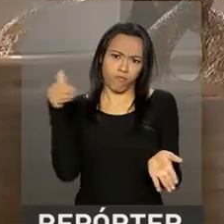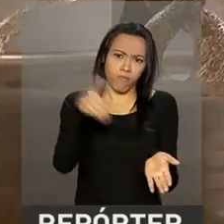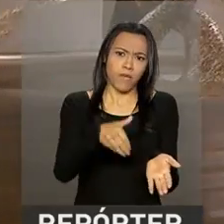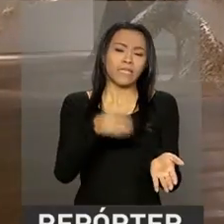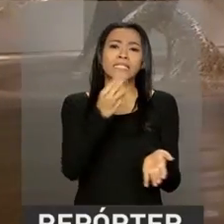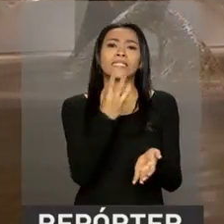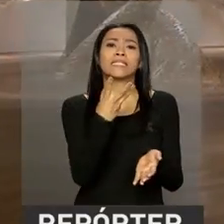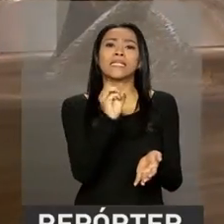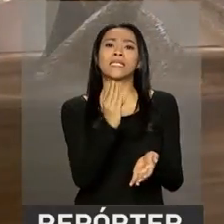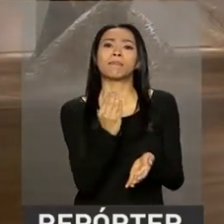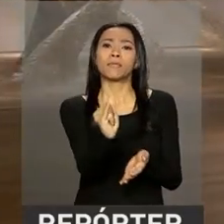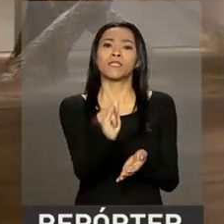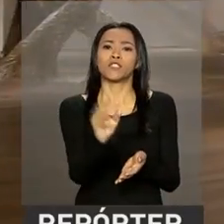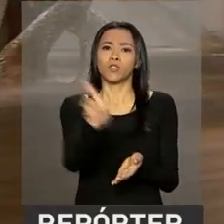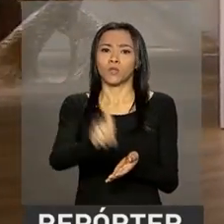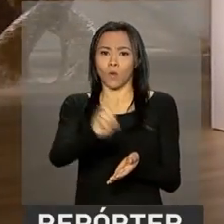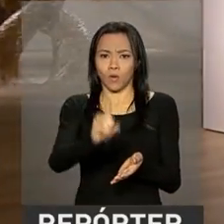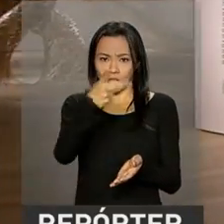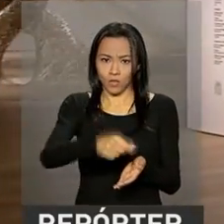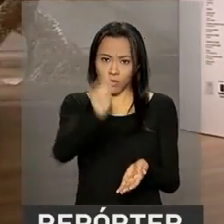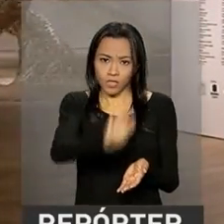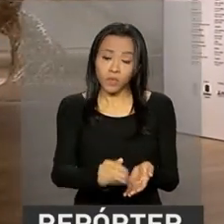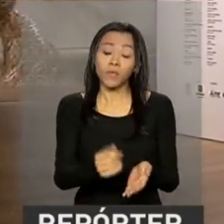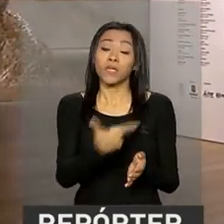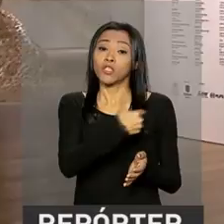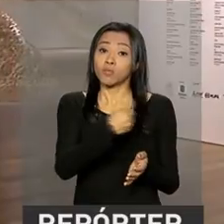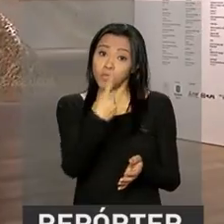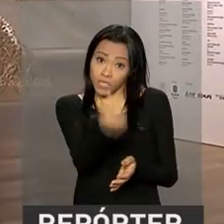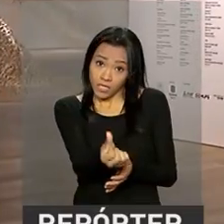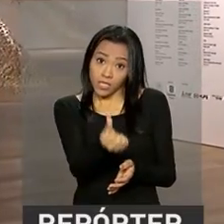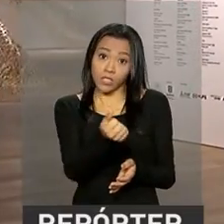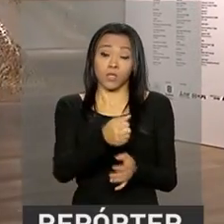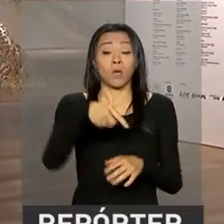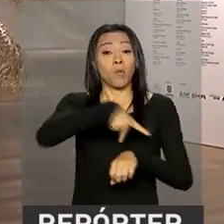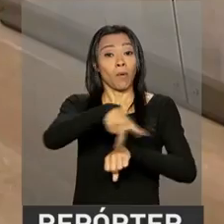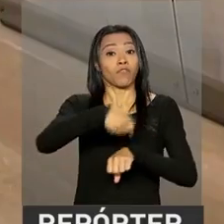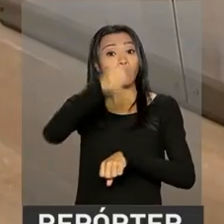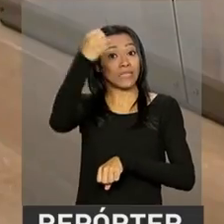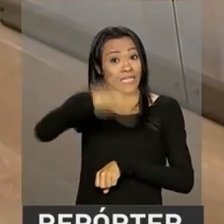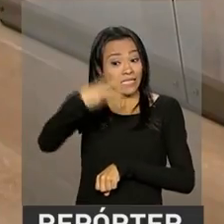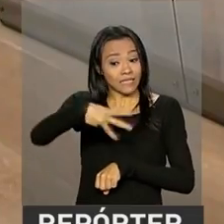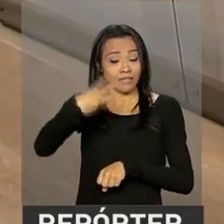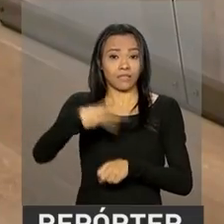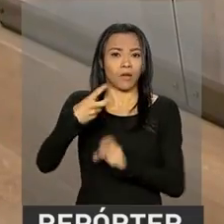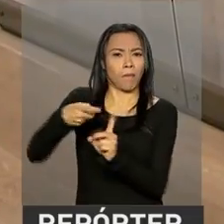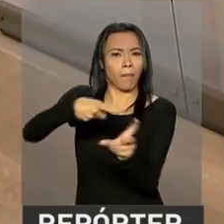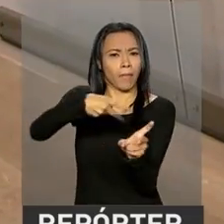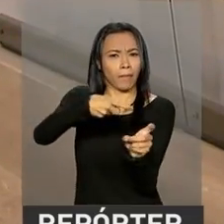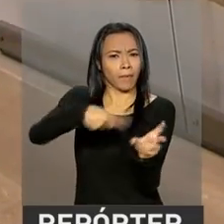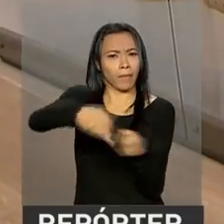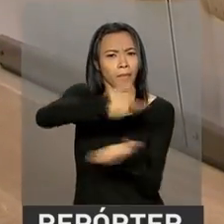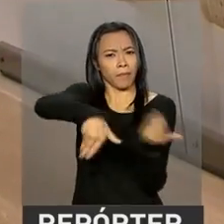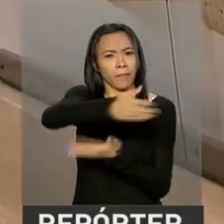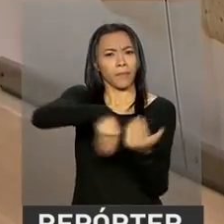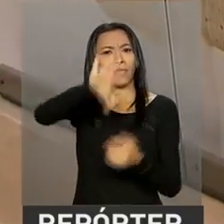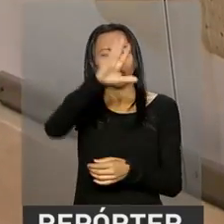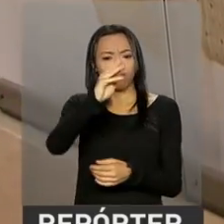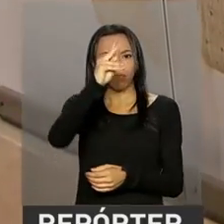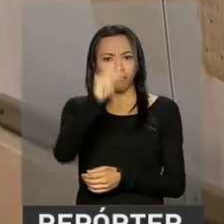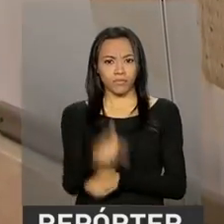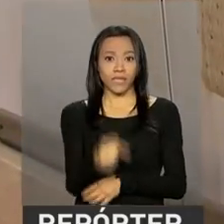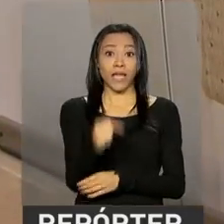30 bilhões de dólares em 2016 o país foi o terceiro principal parceiro comercial do brasil o sétimo do mundo